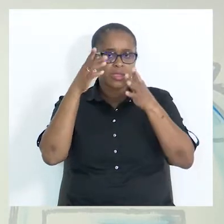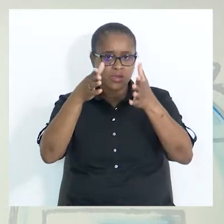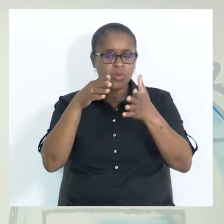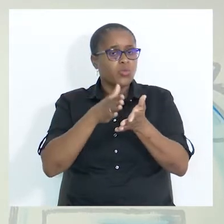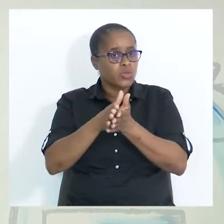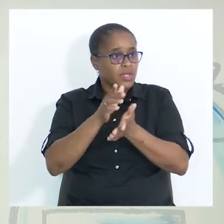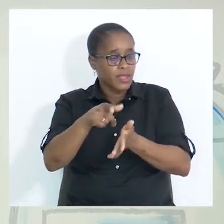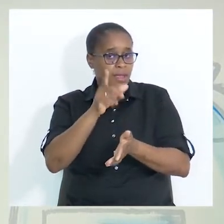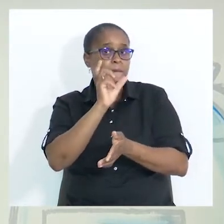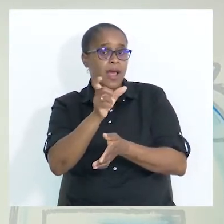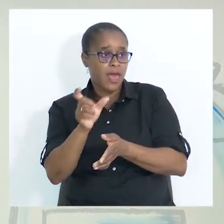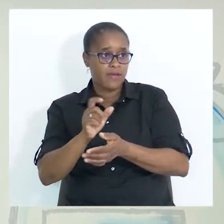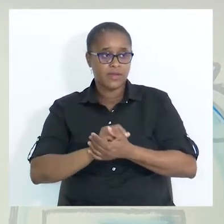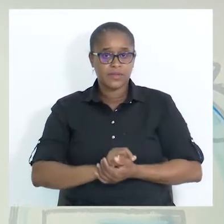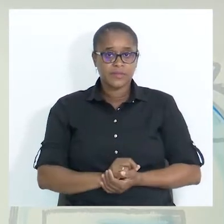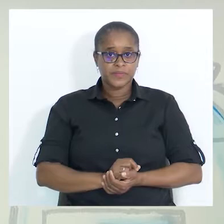no uso dessa palavra.